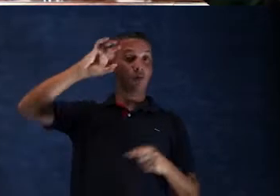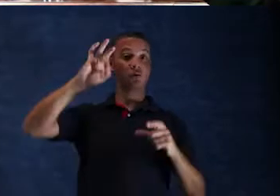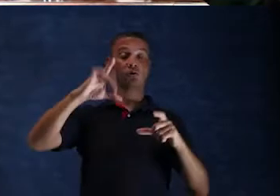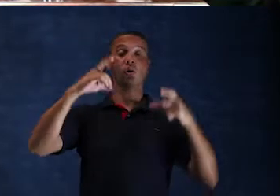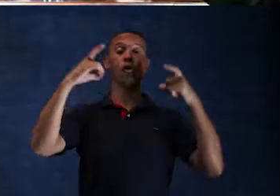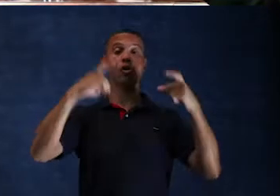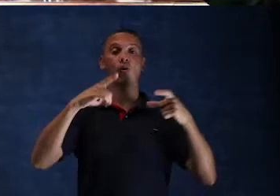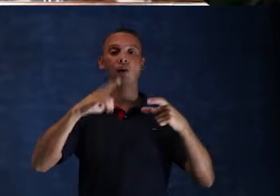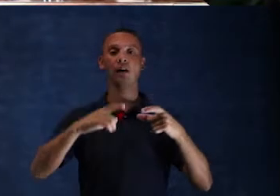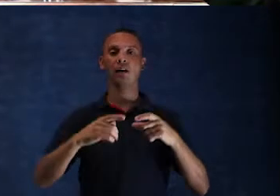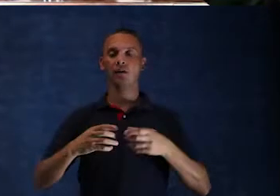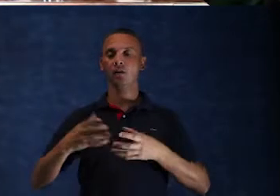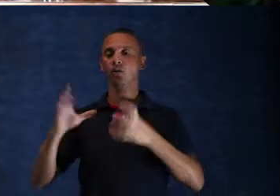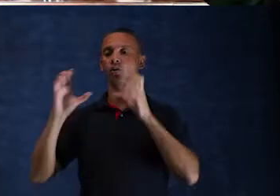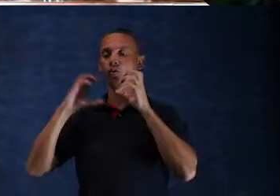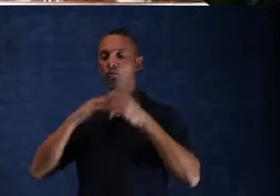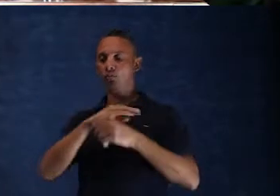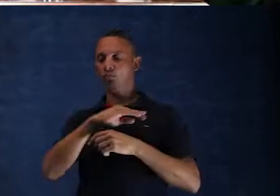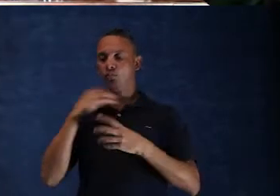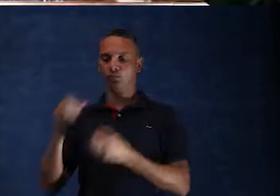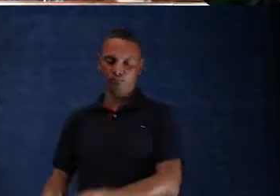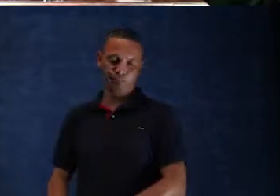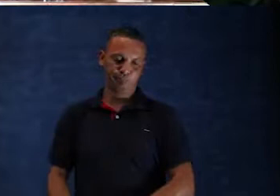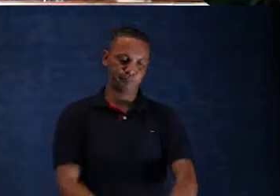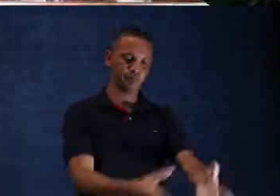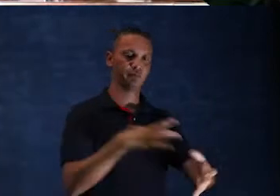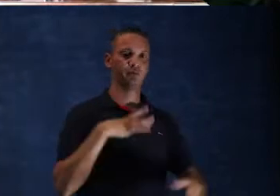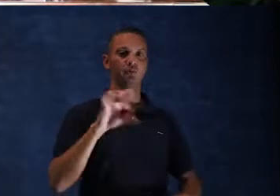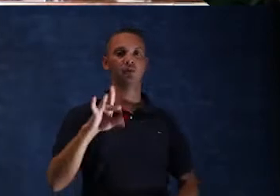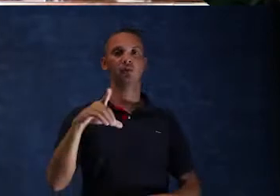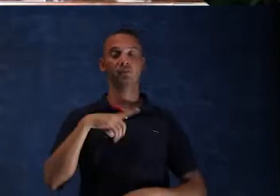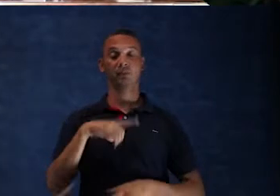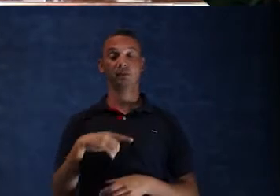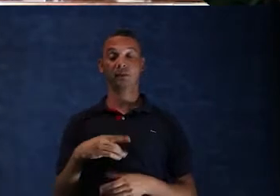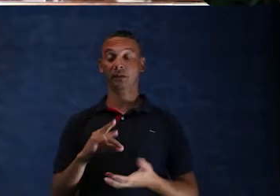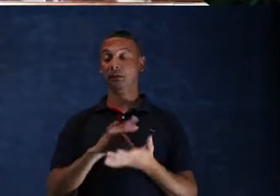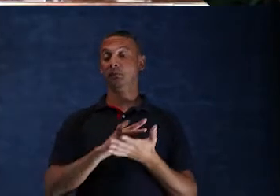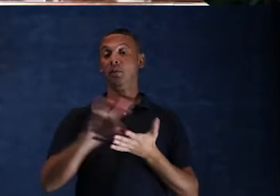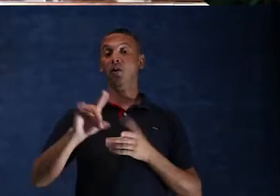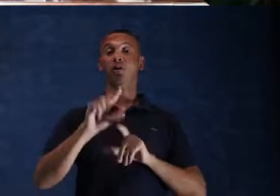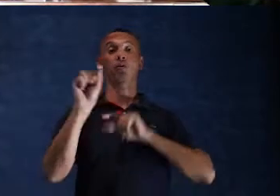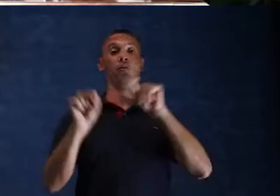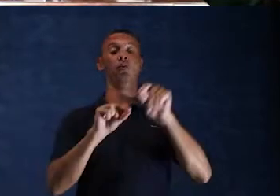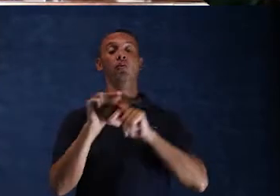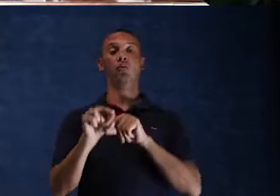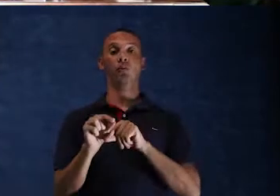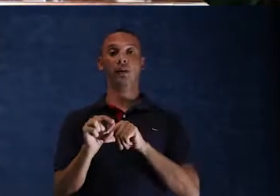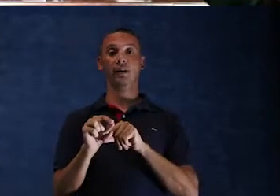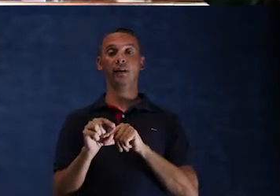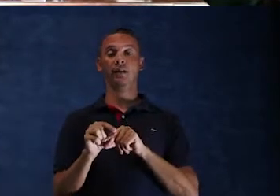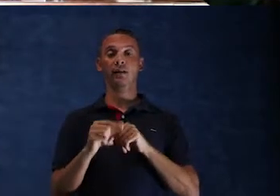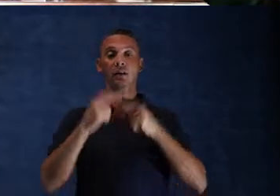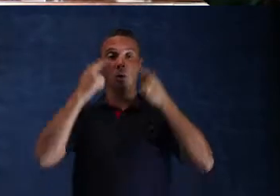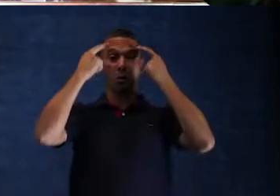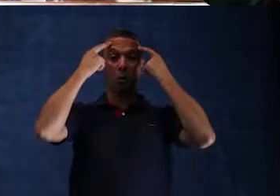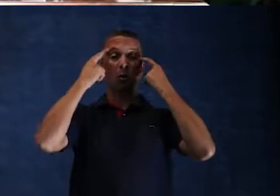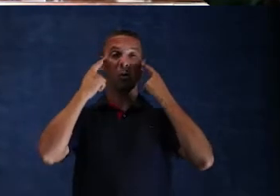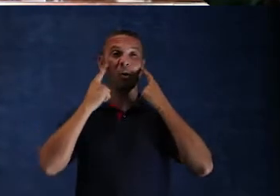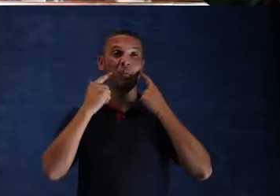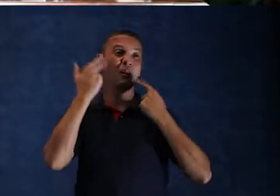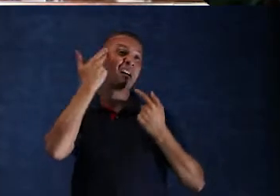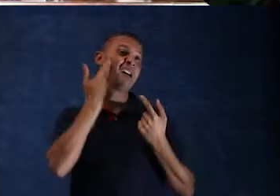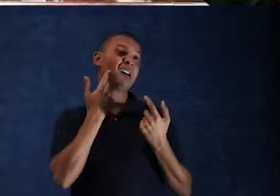apenas o local de desova. Para ele, no entanto, a pior das verdades se desenha no rosto mutilado